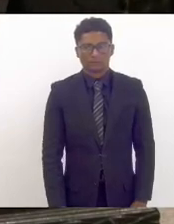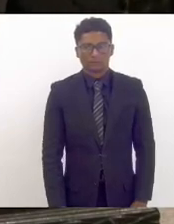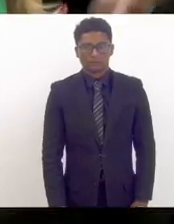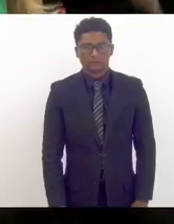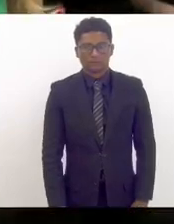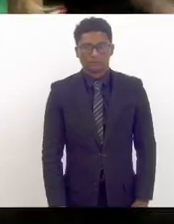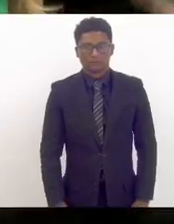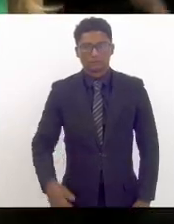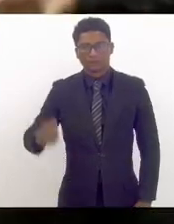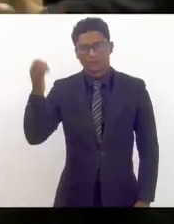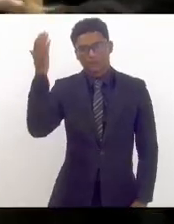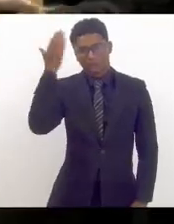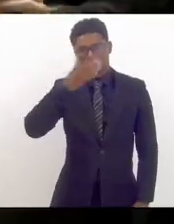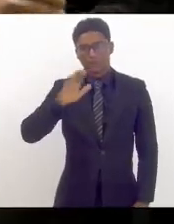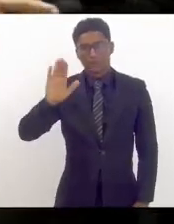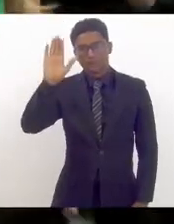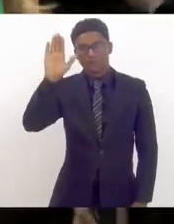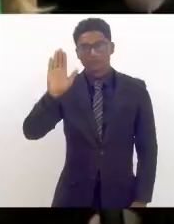Assim eu prometo.